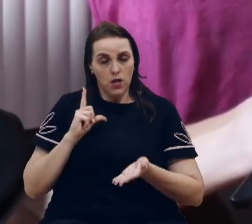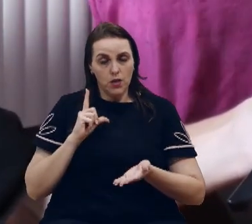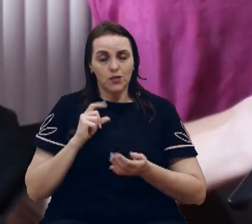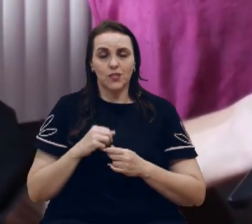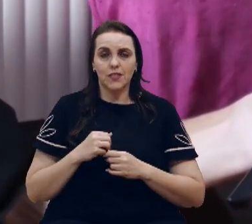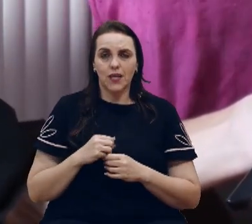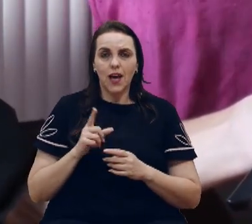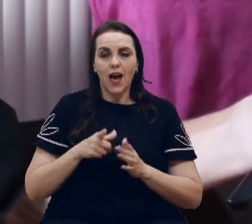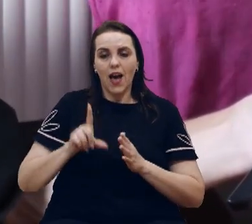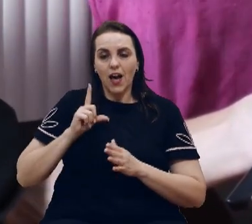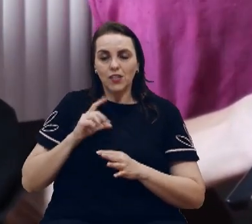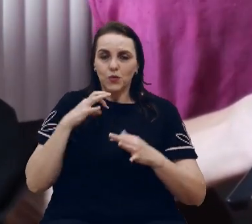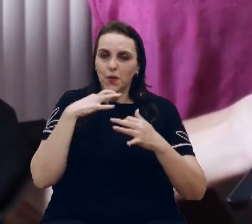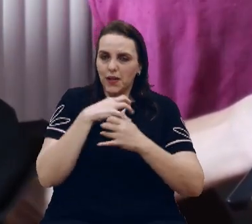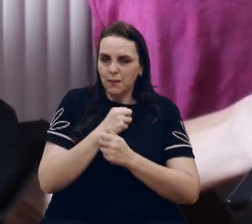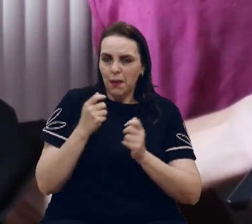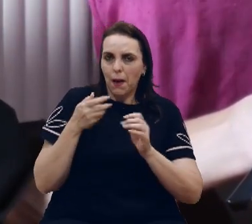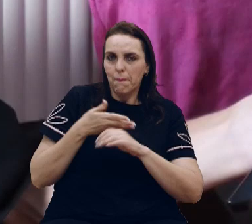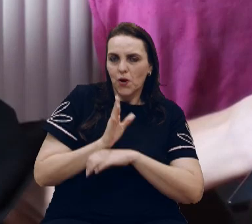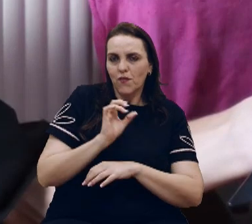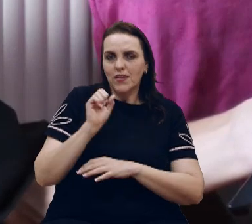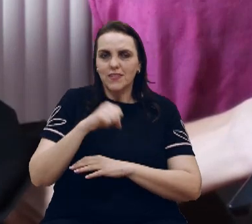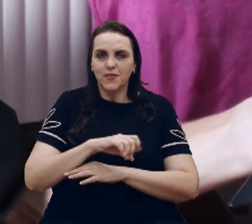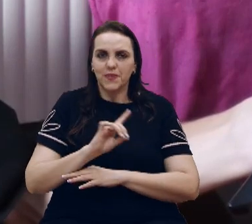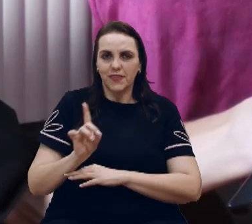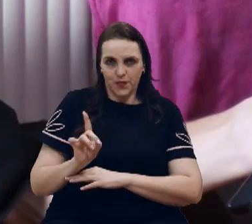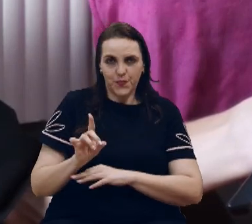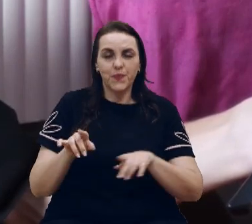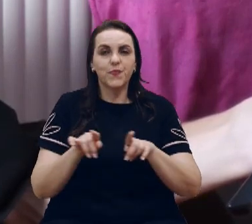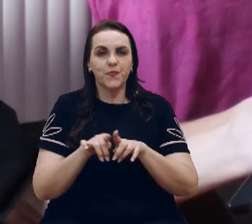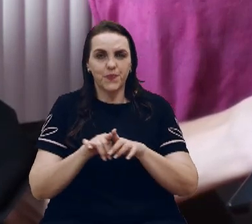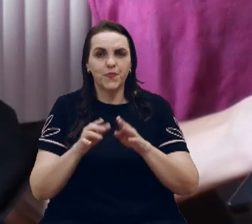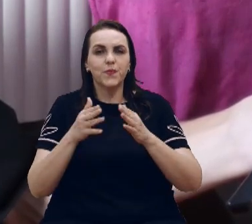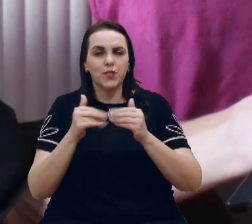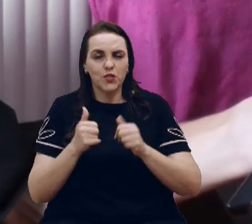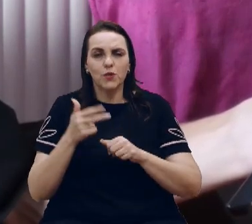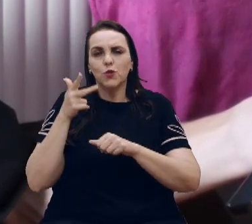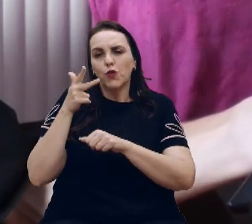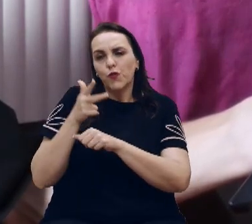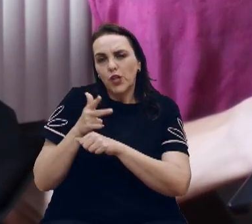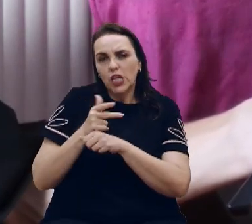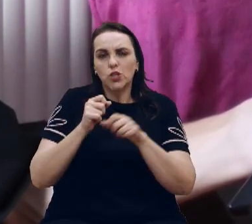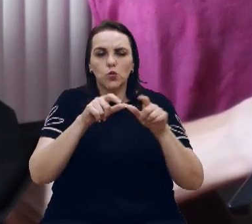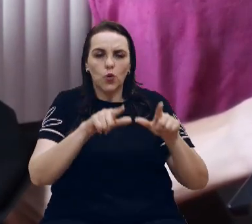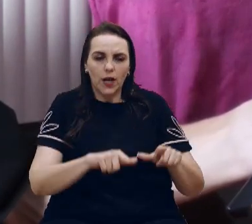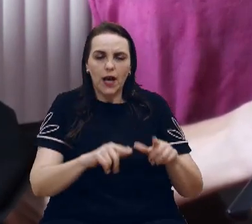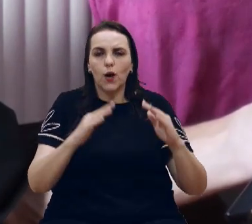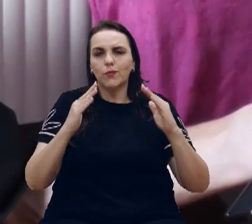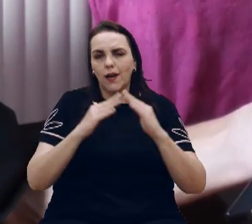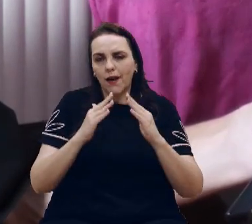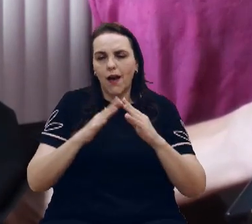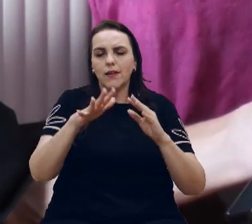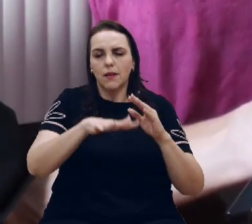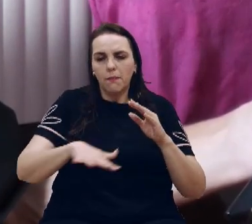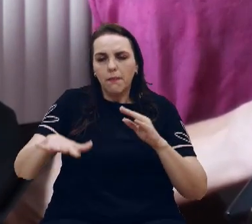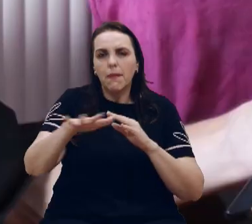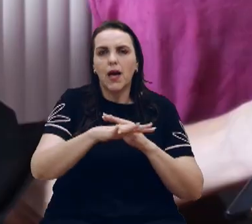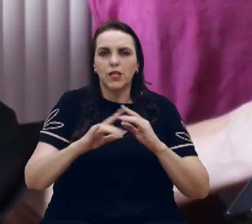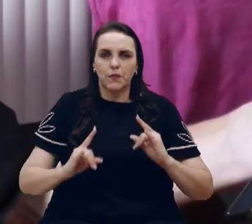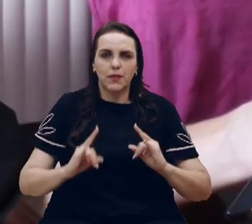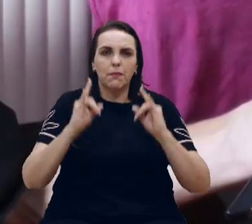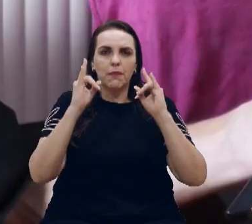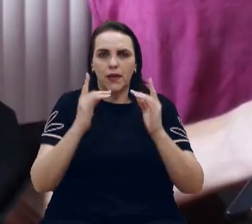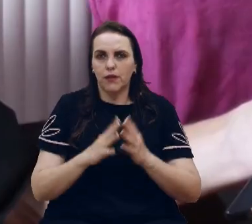ser aprovado ou não, né? Também a gente pede vídeo do local, da casa, do pátio, do apartamento. A gente simplesmente